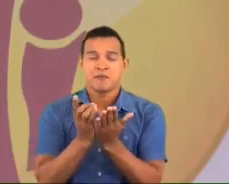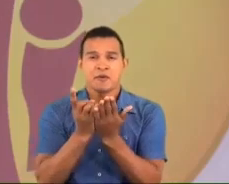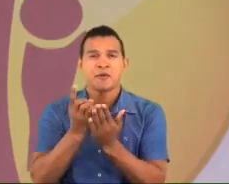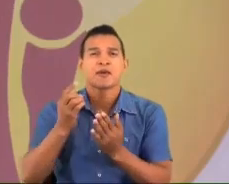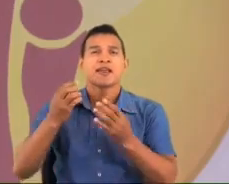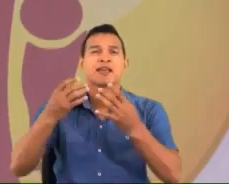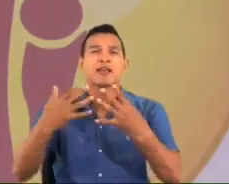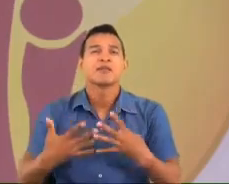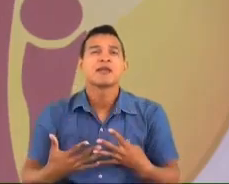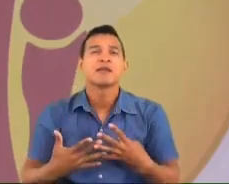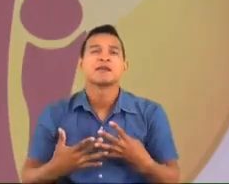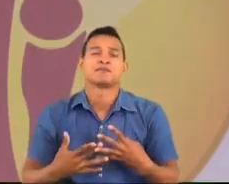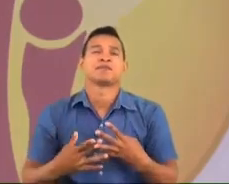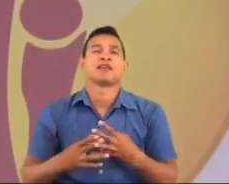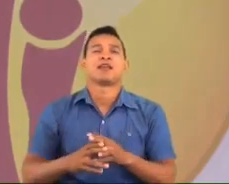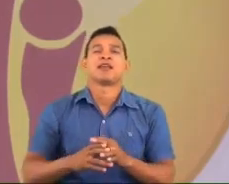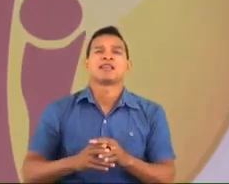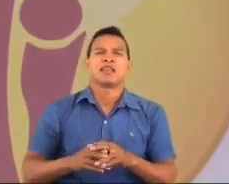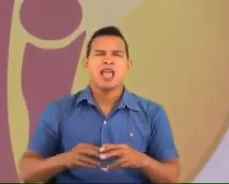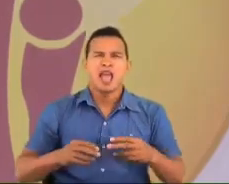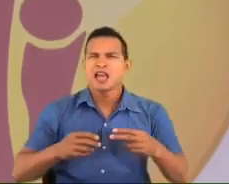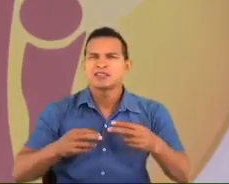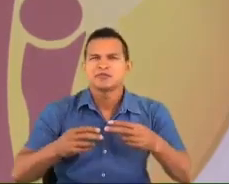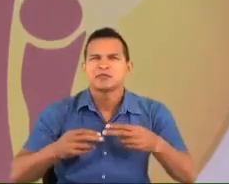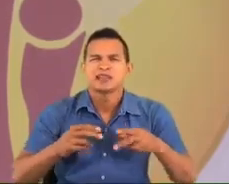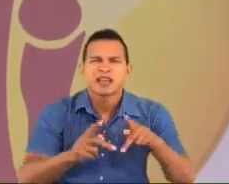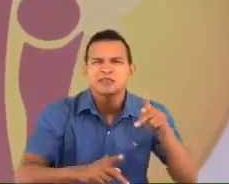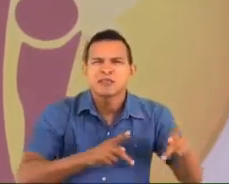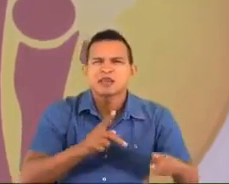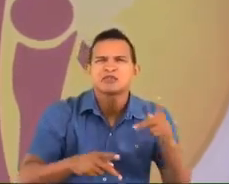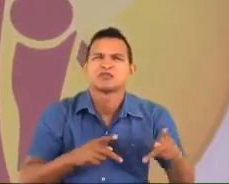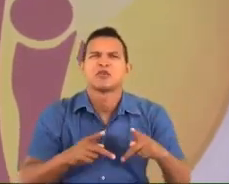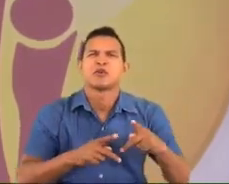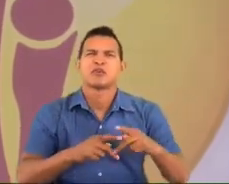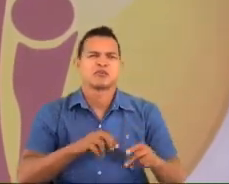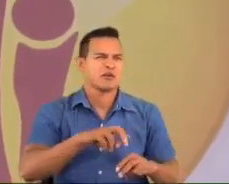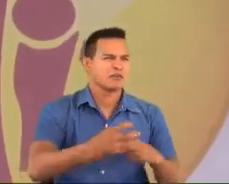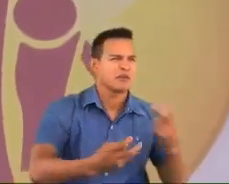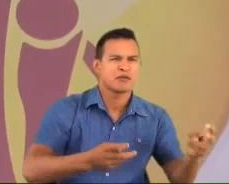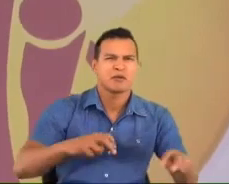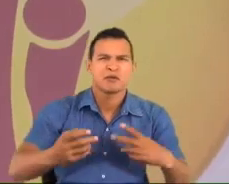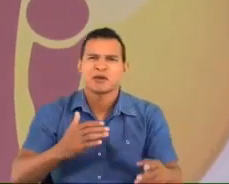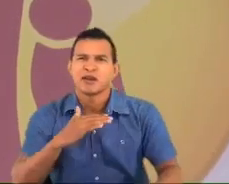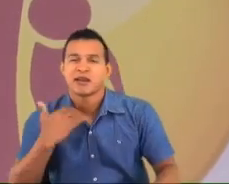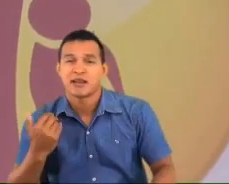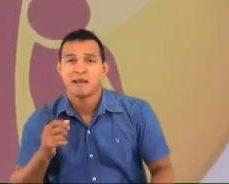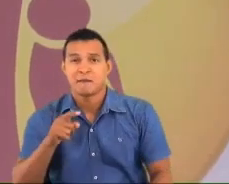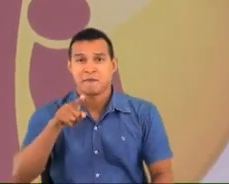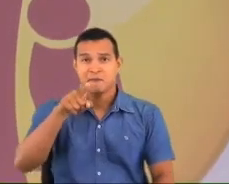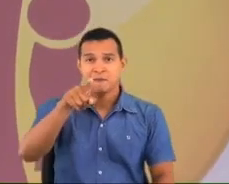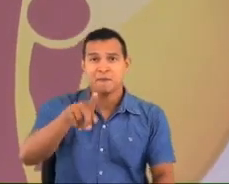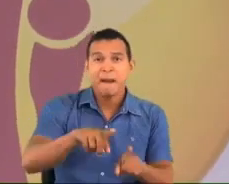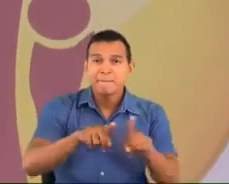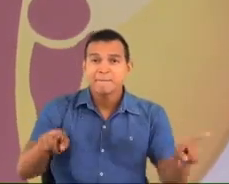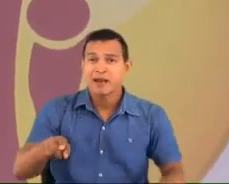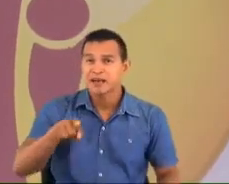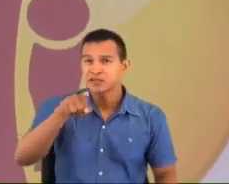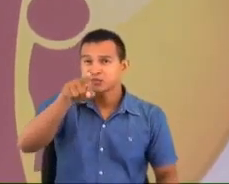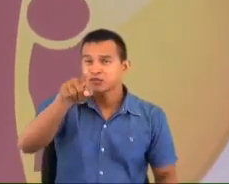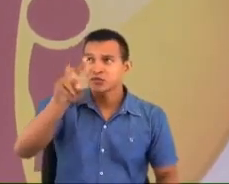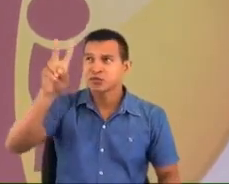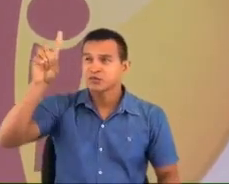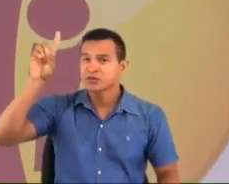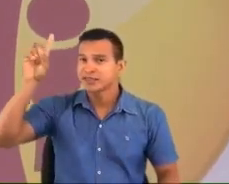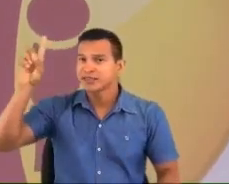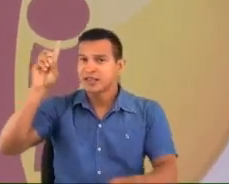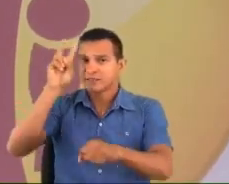1.000 cairão ao teu lado, 10.000 à tua direita, mas tu não serás atingido. Deus é o nosso